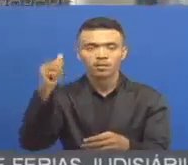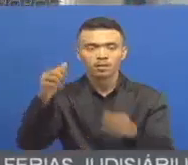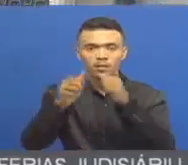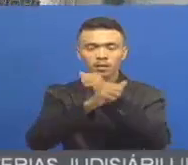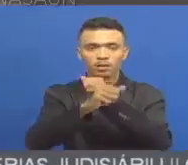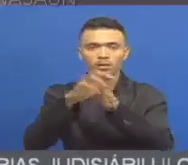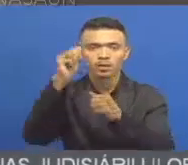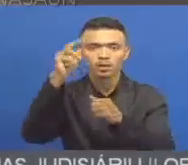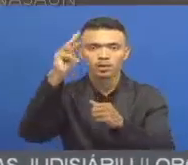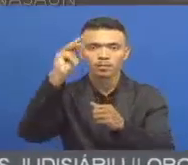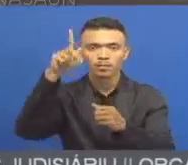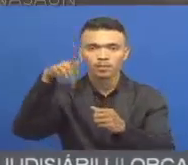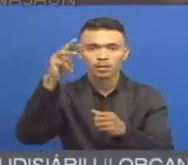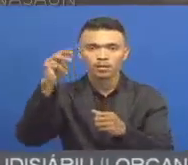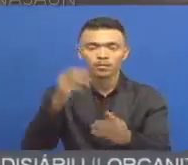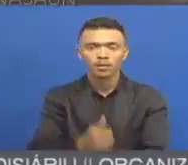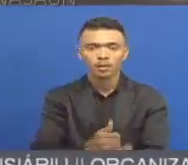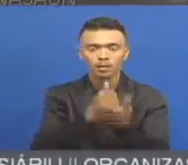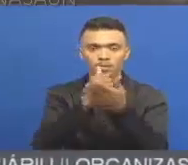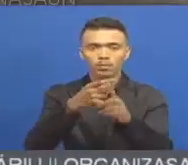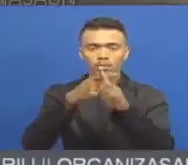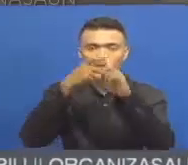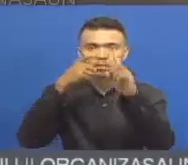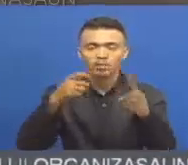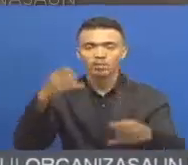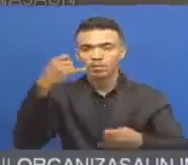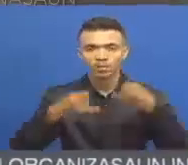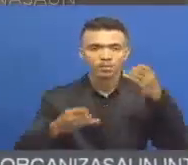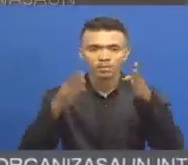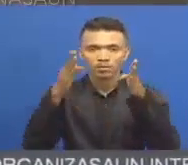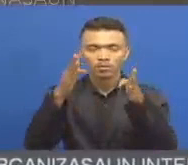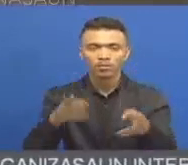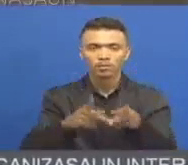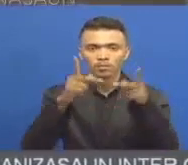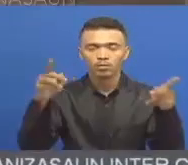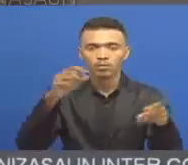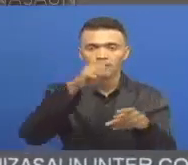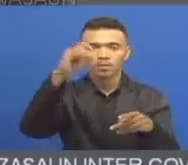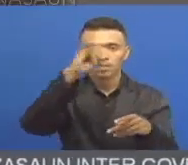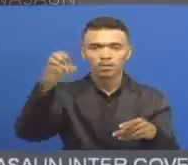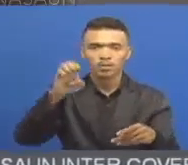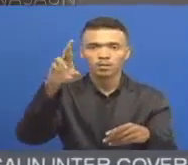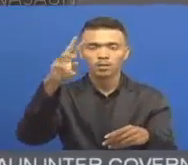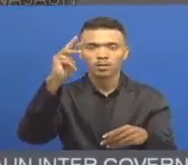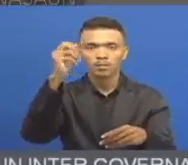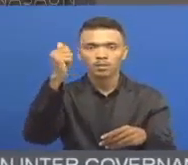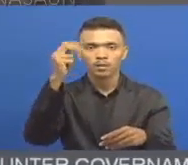a NPN, retam assistência legal. Rússia Defensor Público Germano Guterres